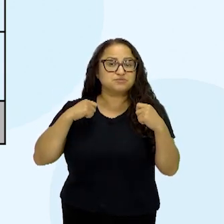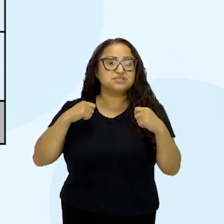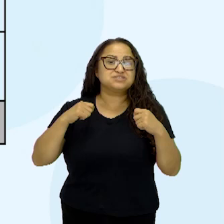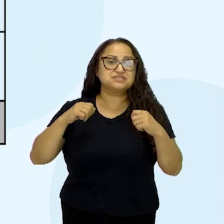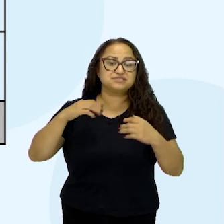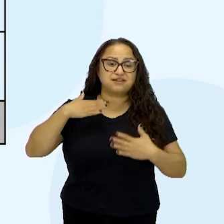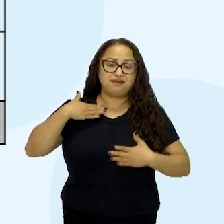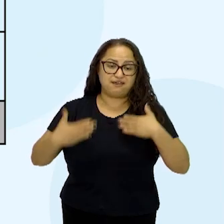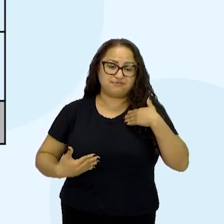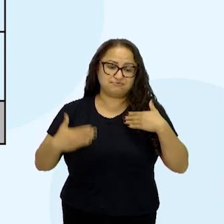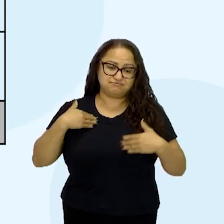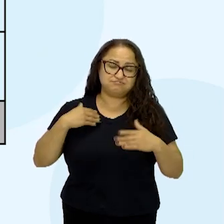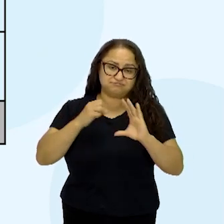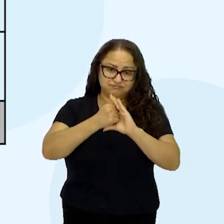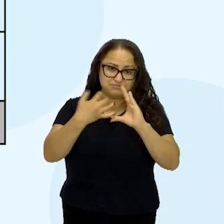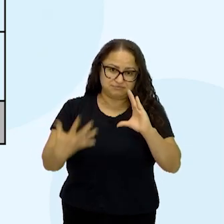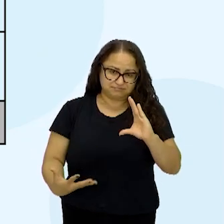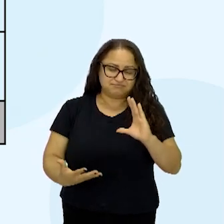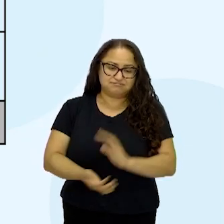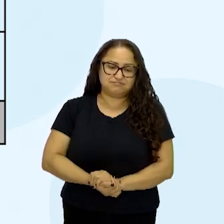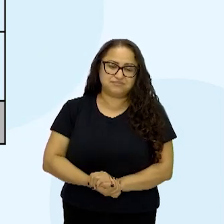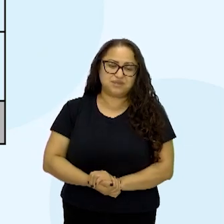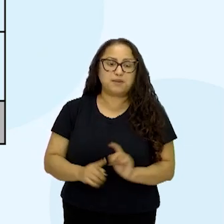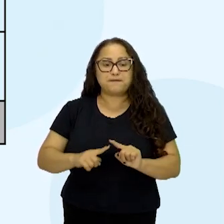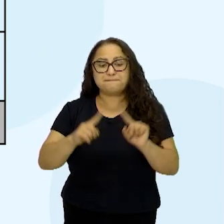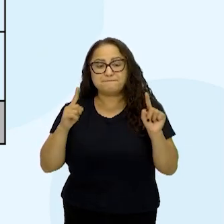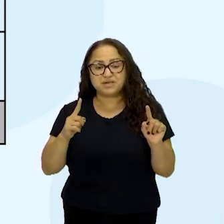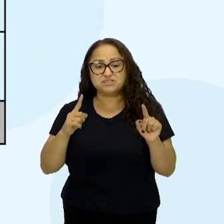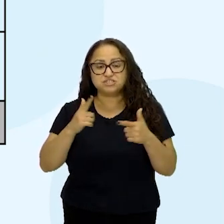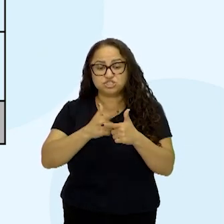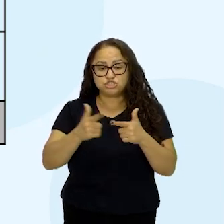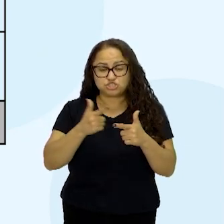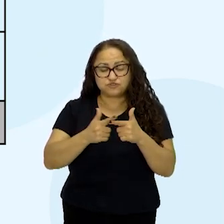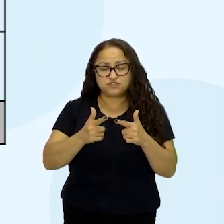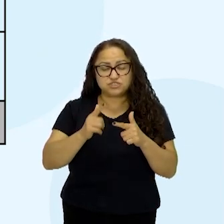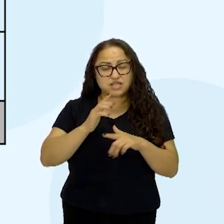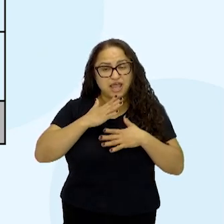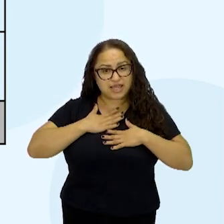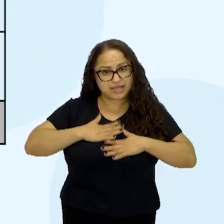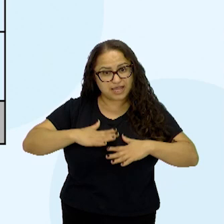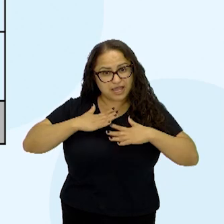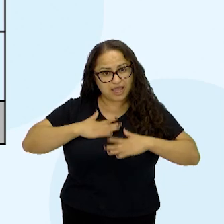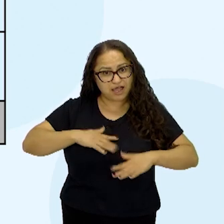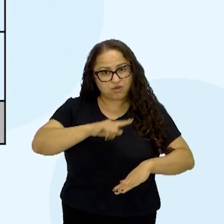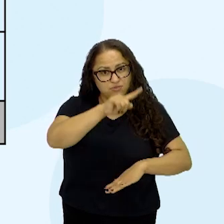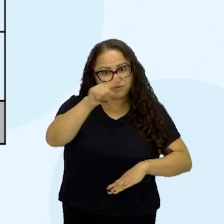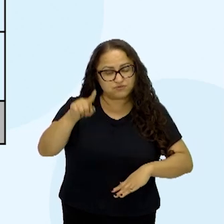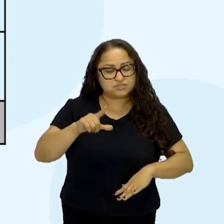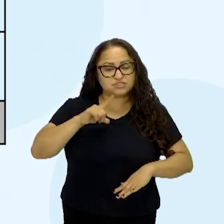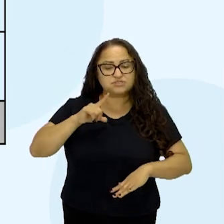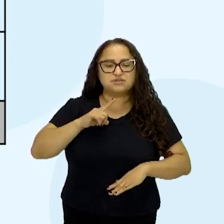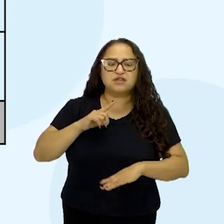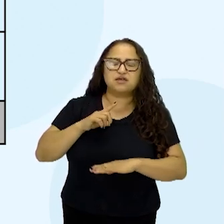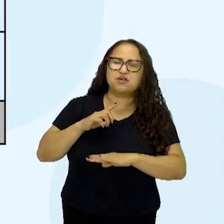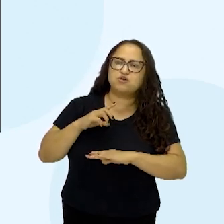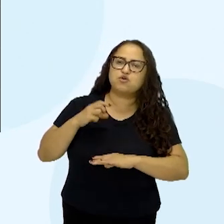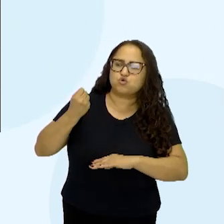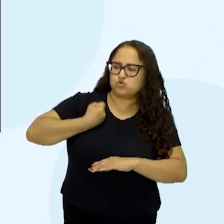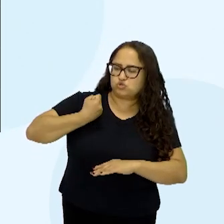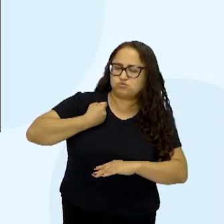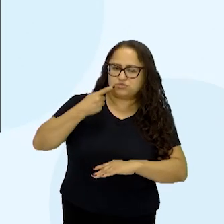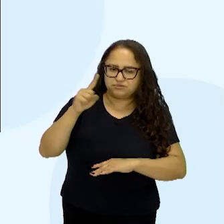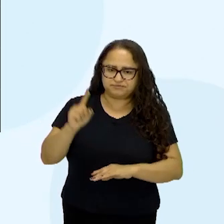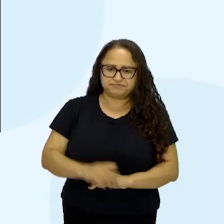essas pessoas. Mas eu dividi em 3 partes para que a gente possa ir devagarinho e vocês colocando os números lá para a gente, tá? Então,